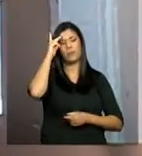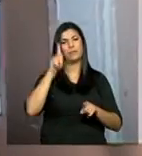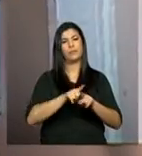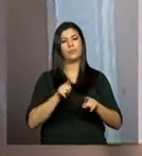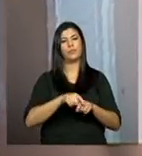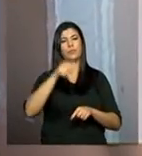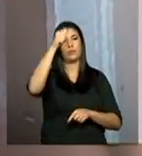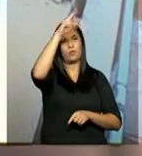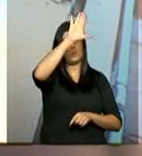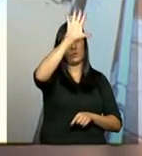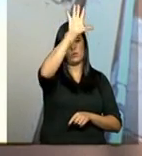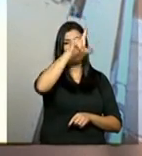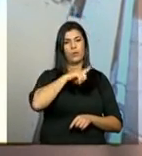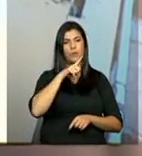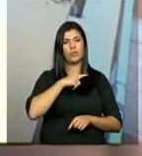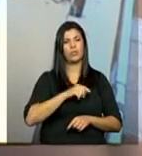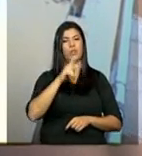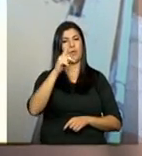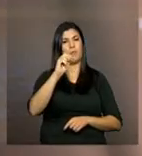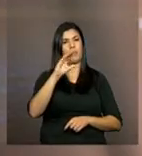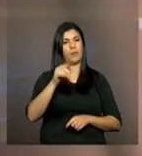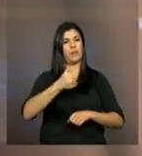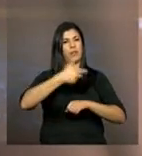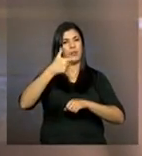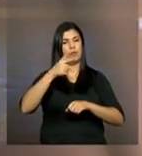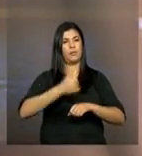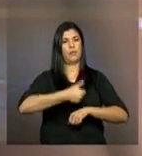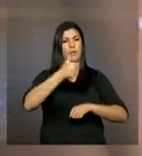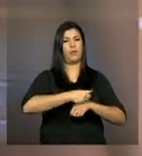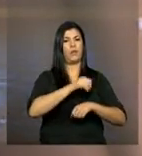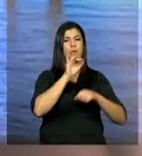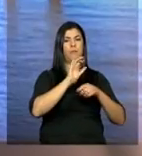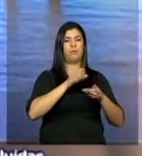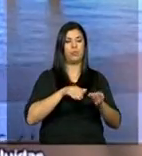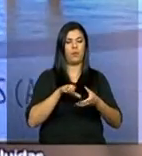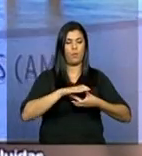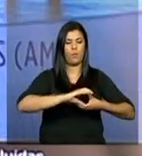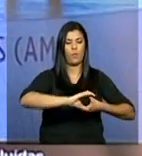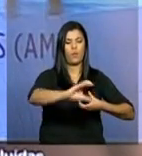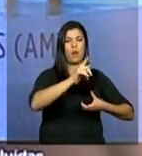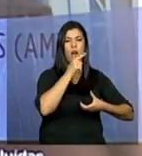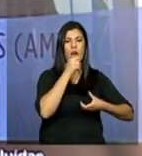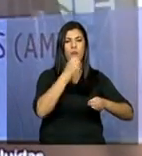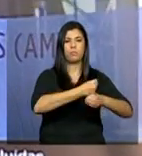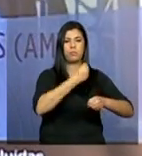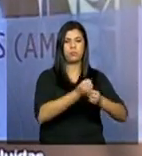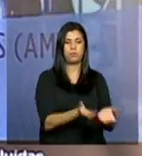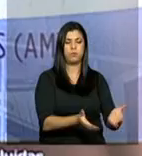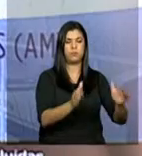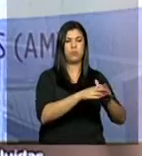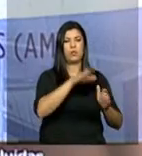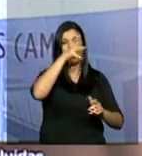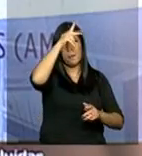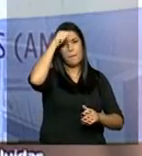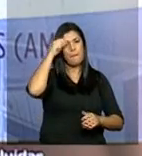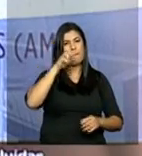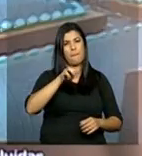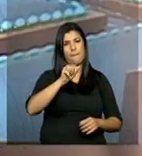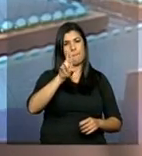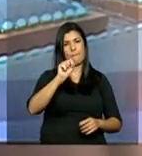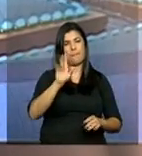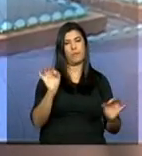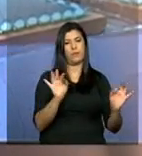região norte também conta com o PAC 2 para melhorar a infraestrutura hídrica. As obras de abastecimento em Manaus foram